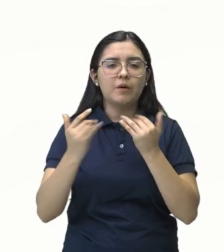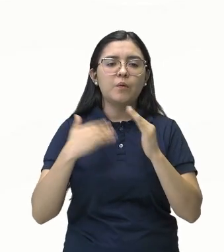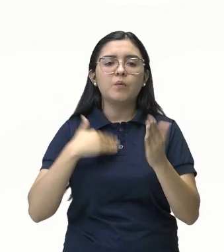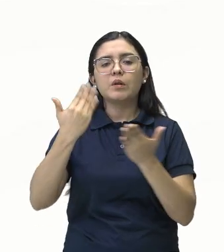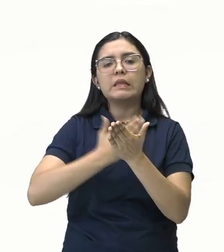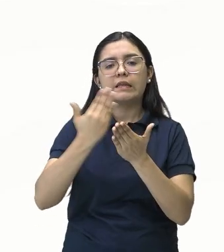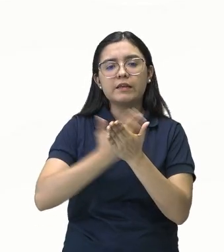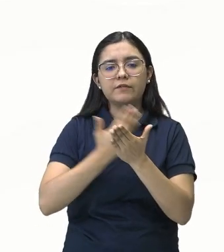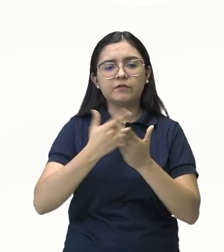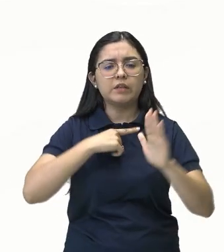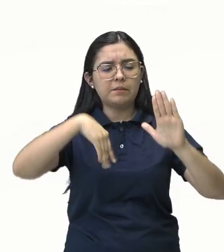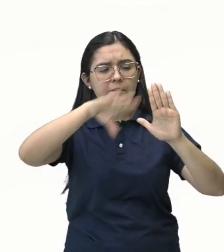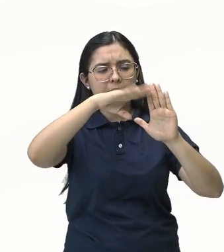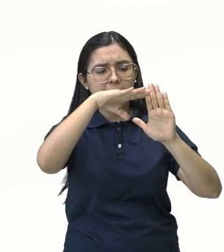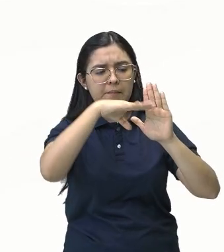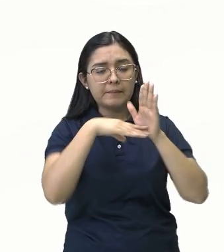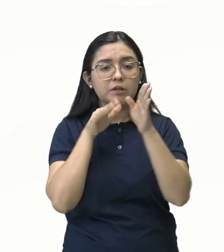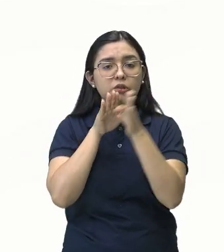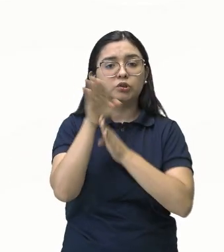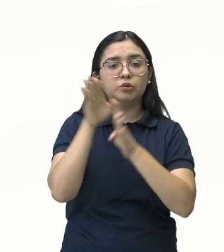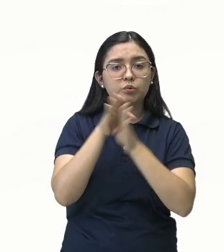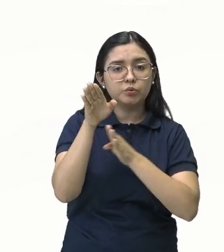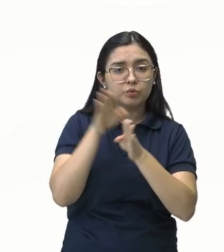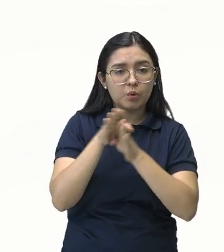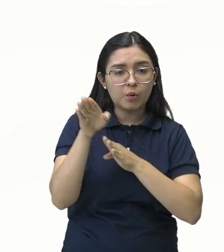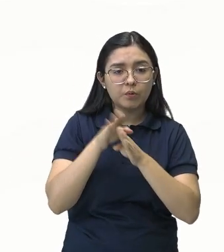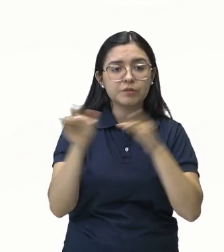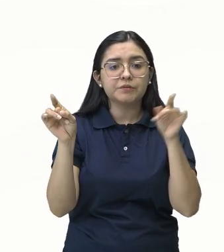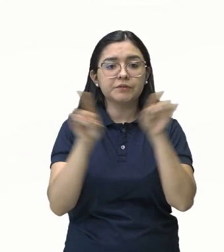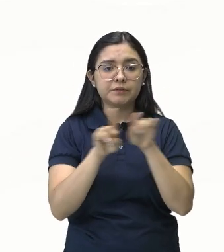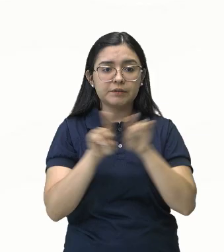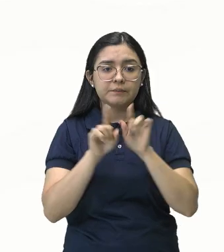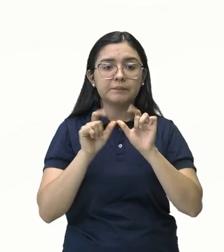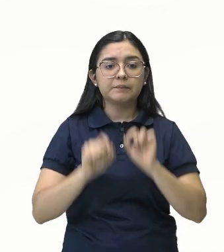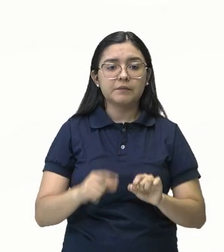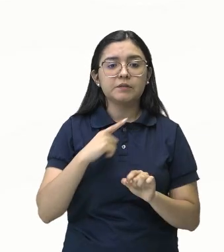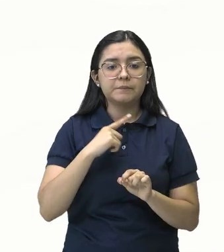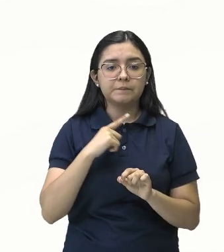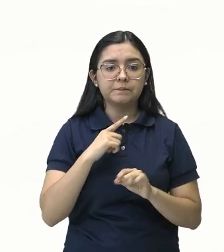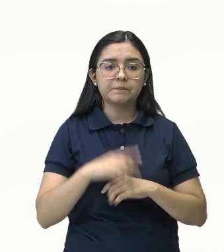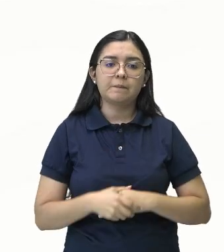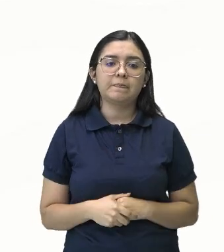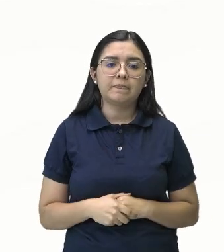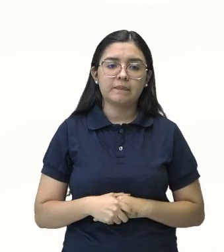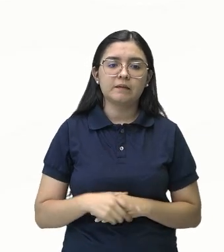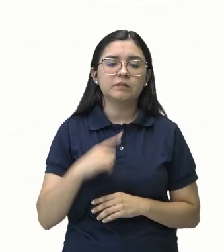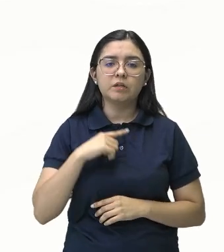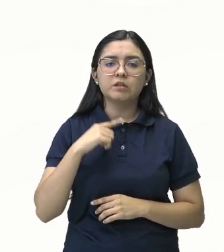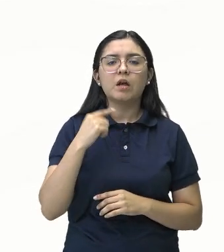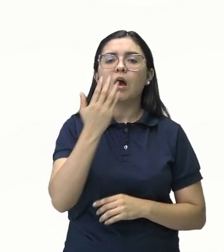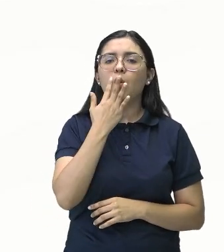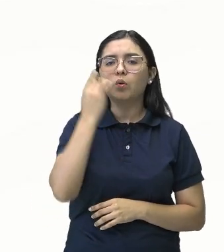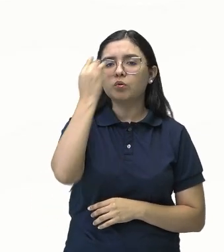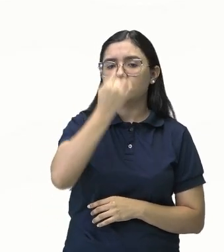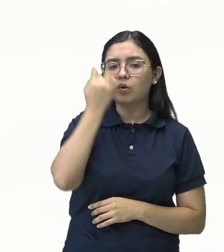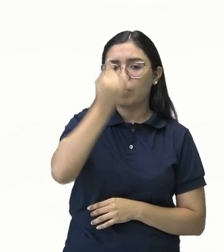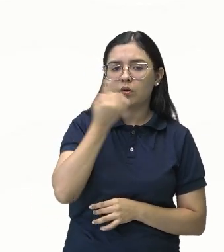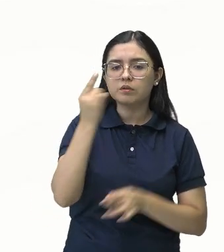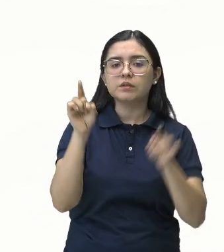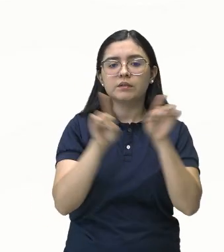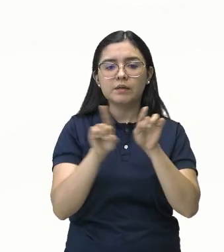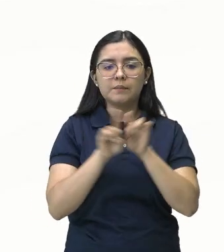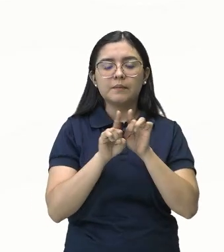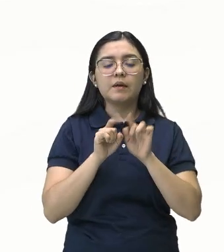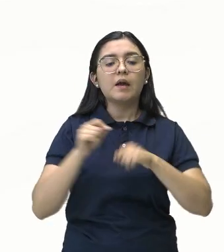contém as instruções para construir e manter um organismo, desde a cor dos olhos